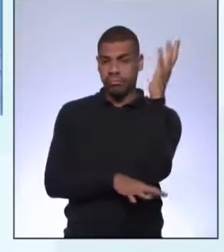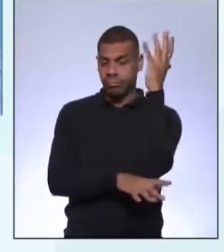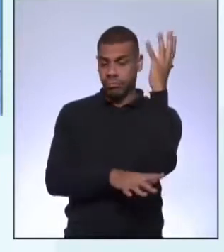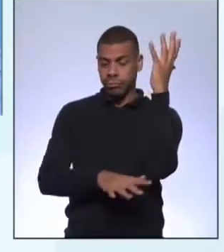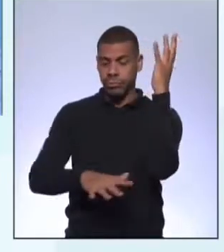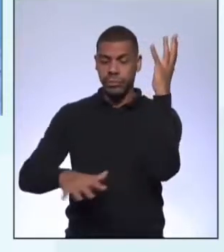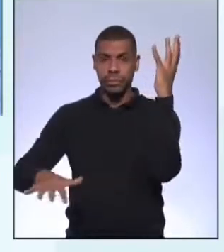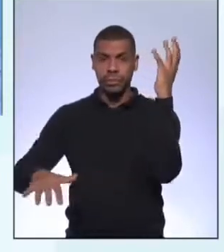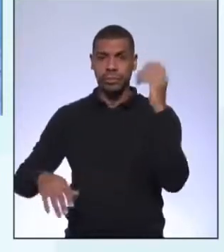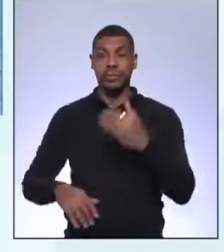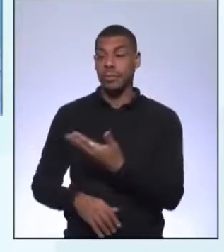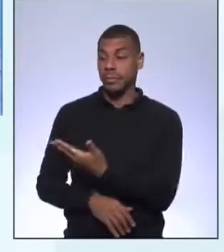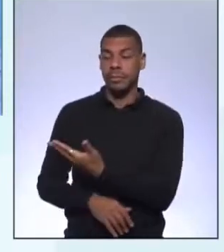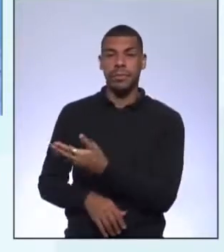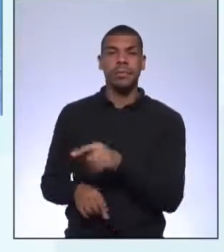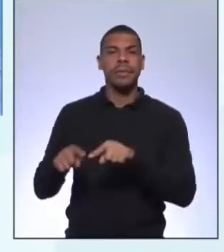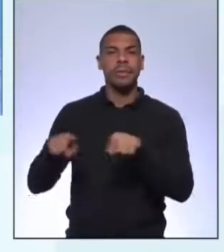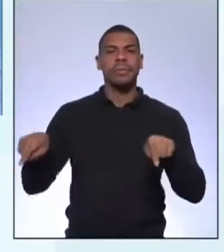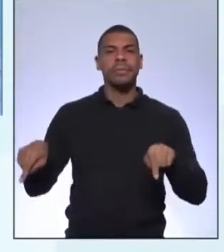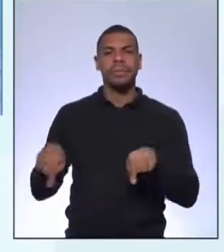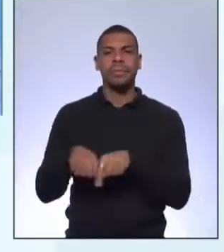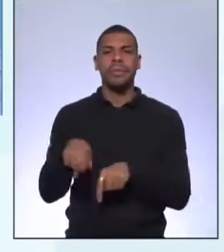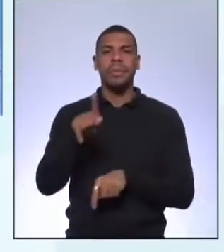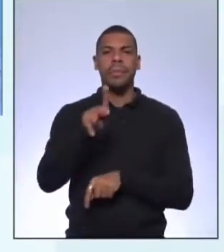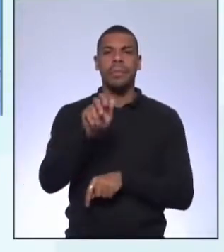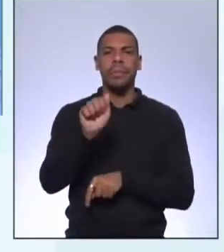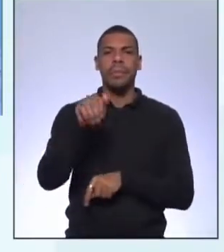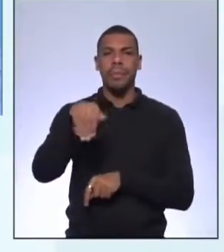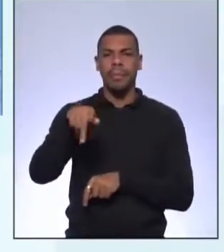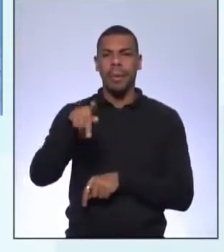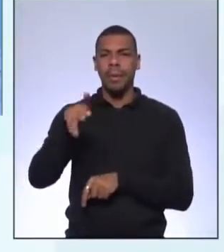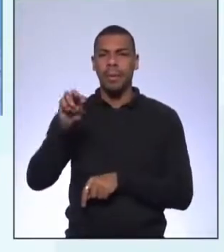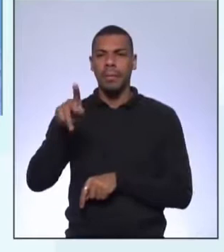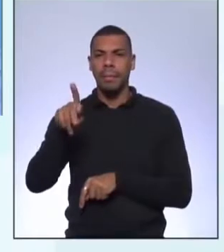os Campos Sulinos, tá bom? Que são